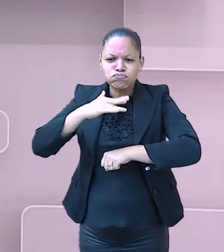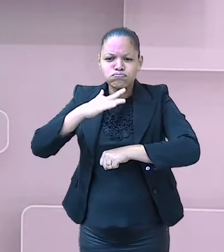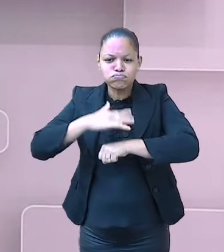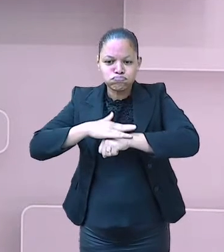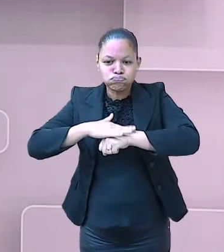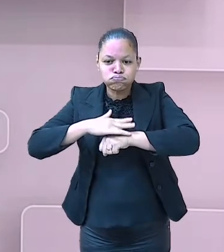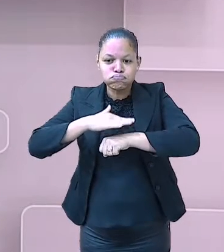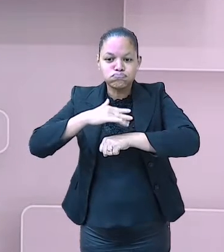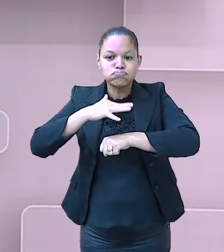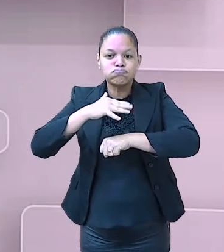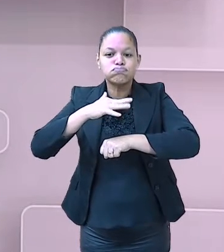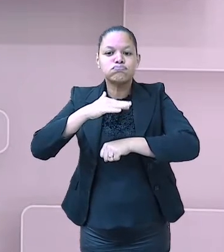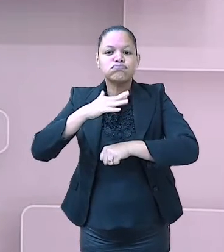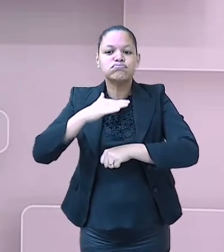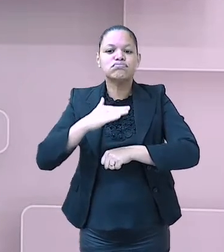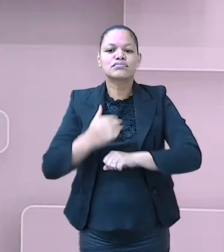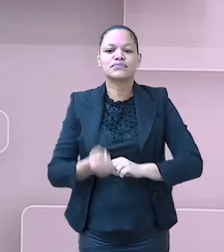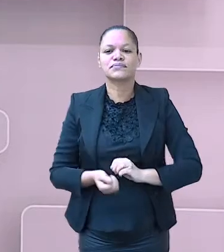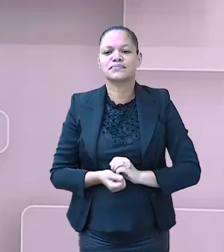não desidratar.